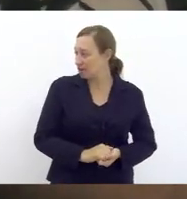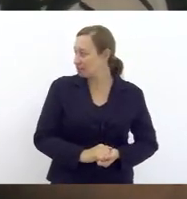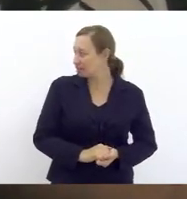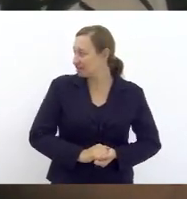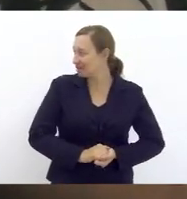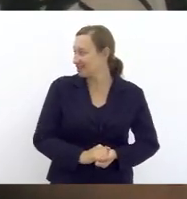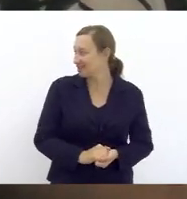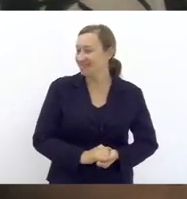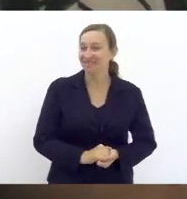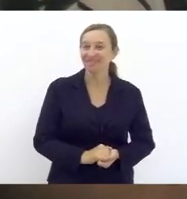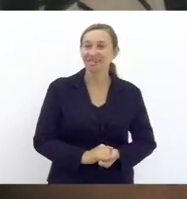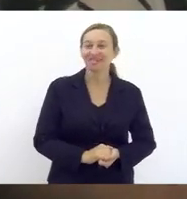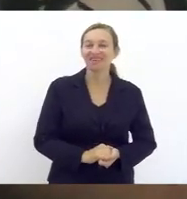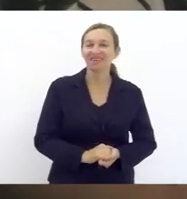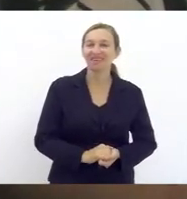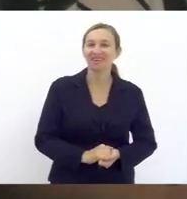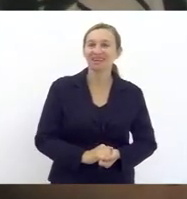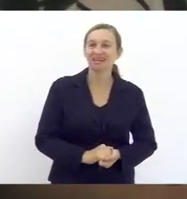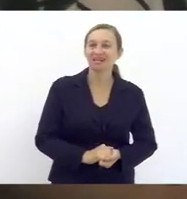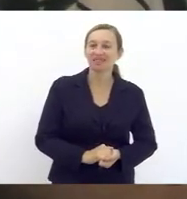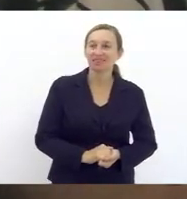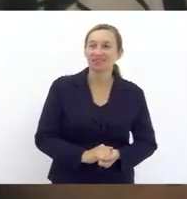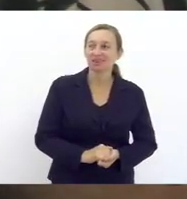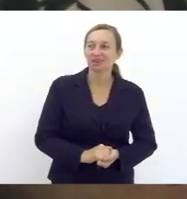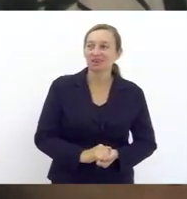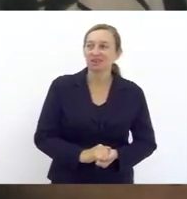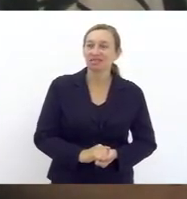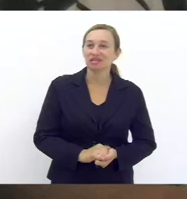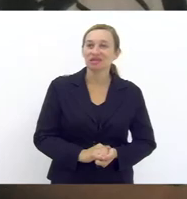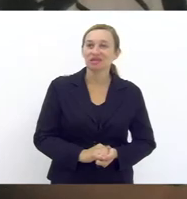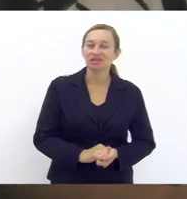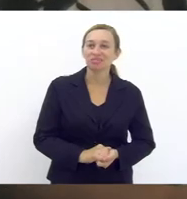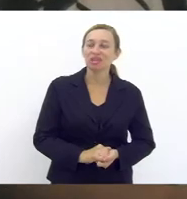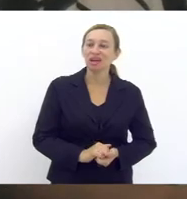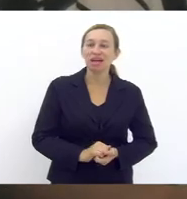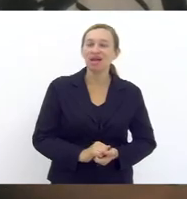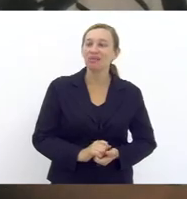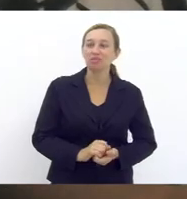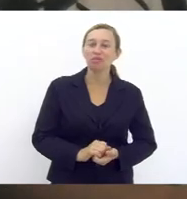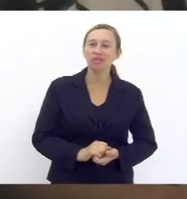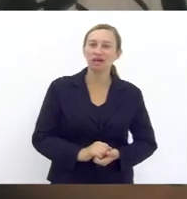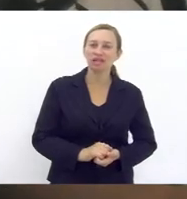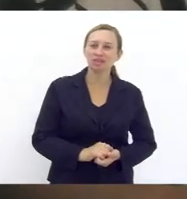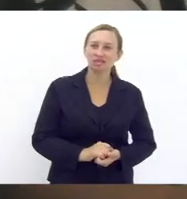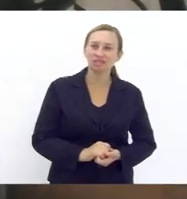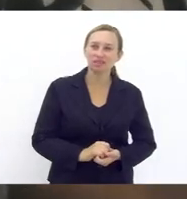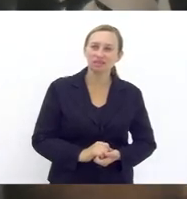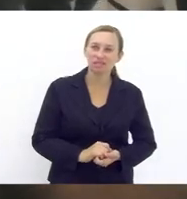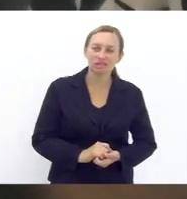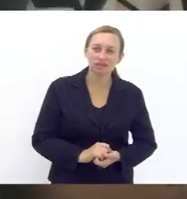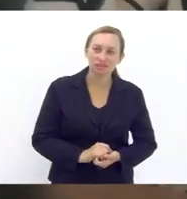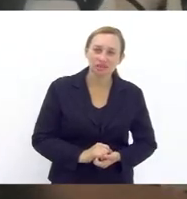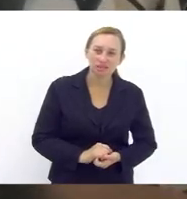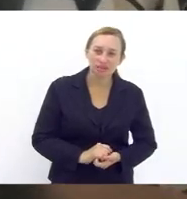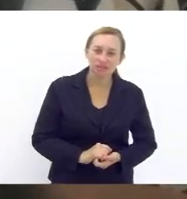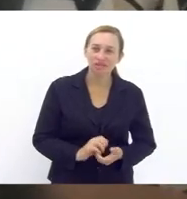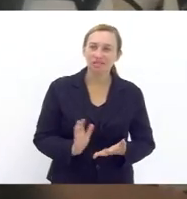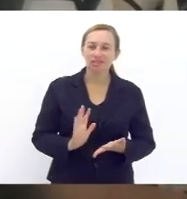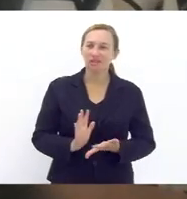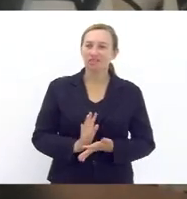sentindo um negócio assim né bate o negócio de biopolítica na gente mas enfim né a gente tem que começar dar aquela recuada e falar de processo civilizatório